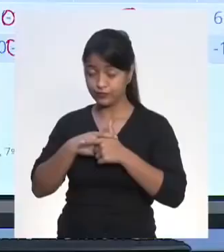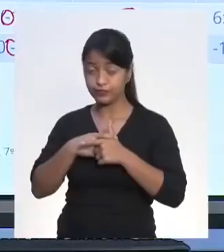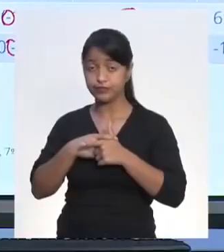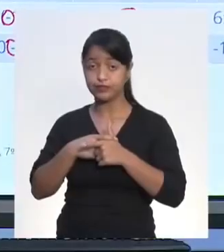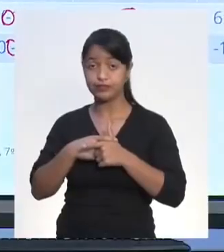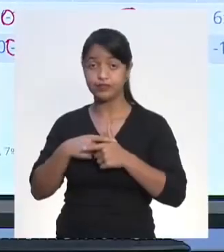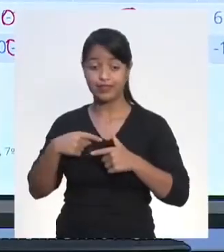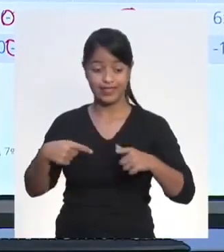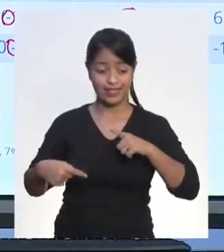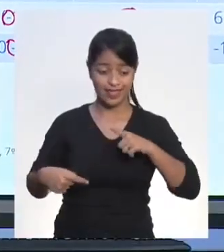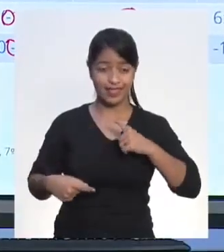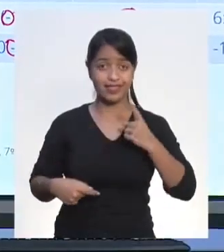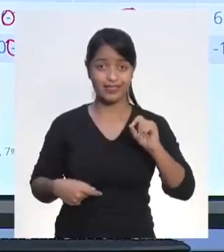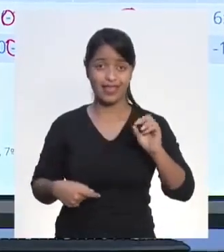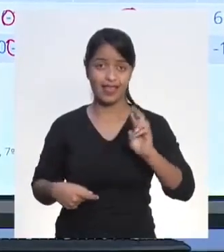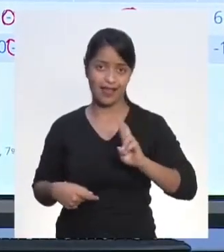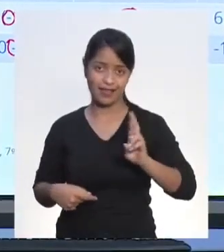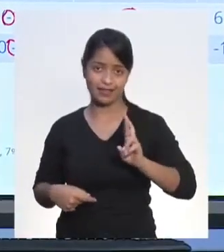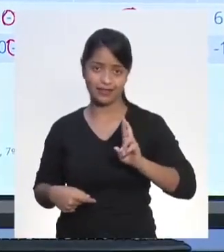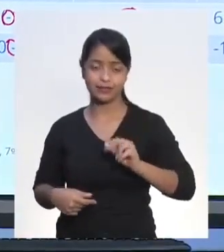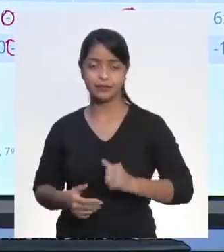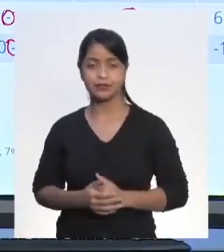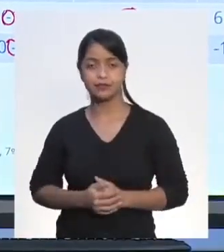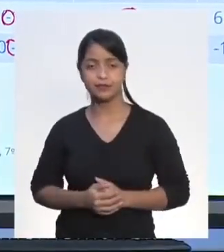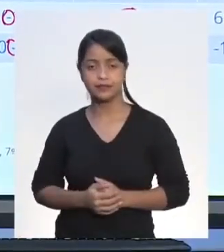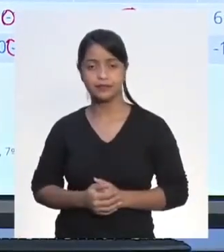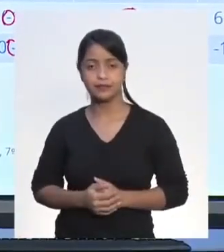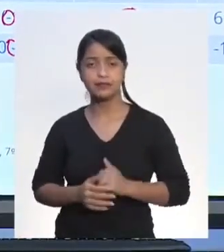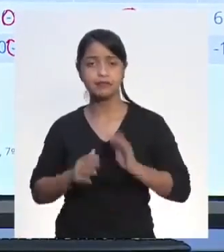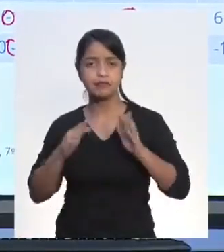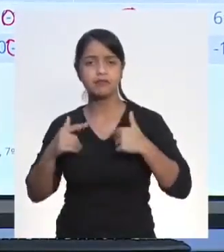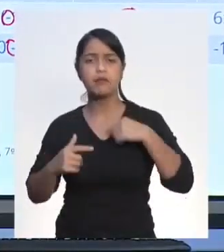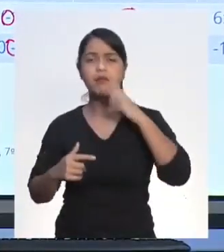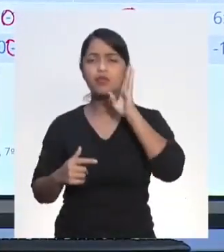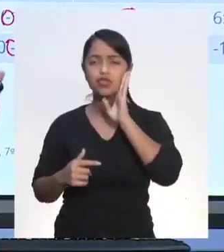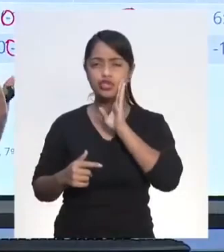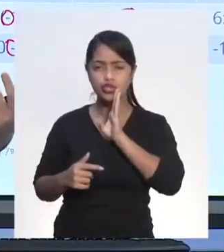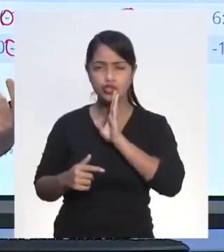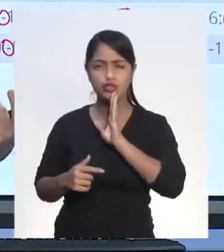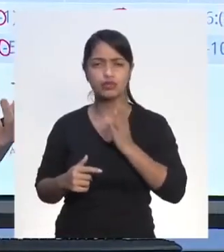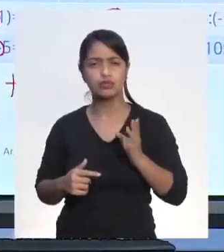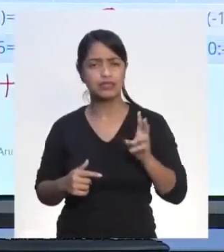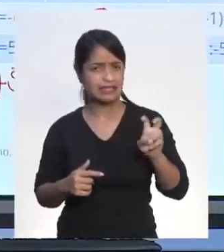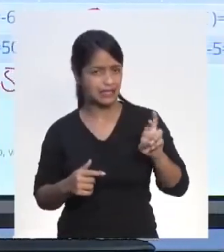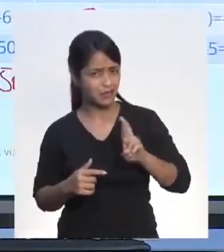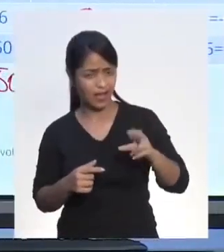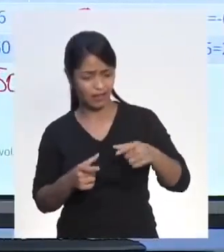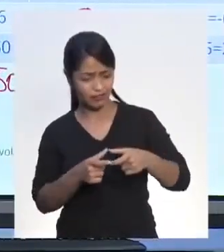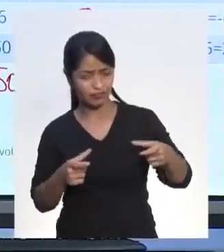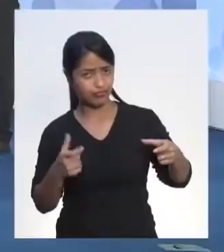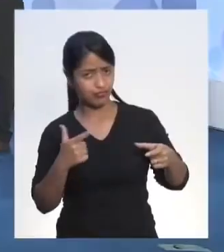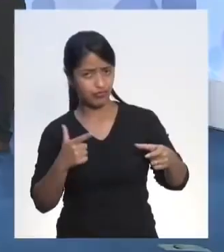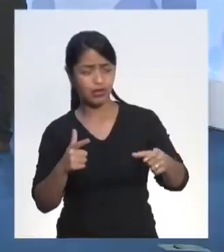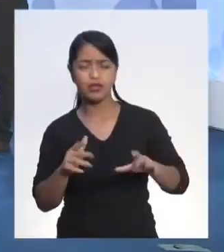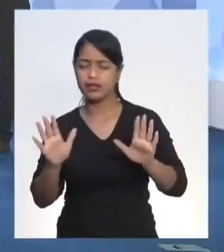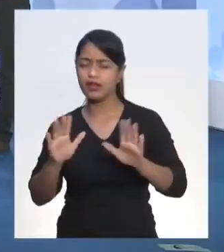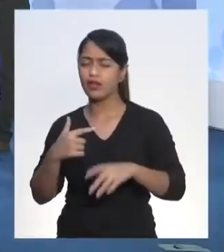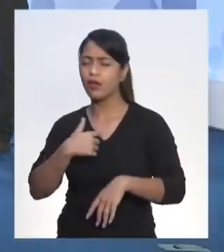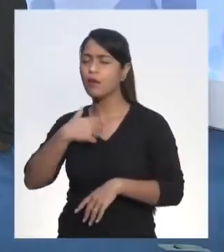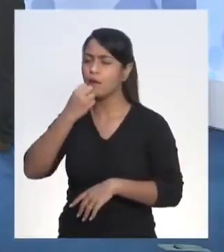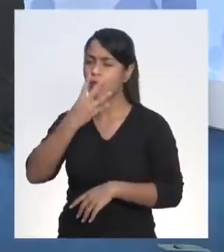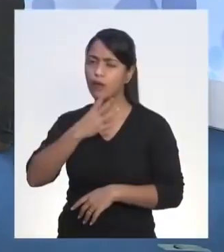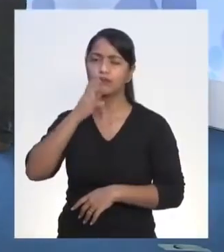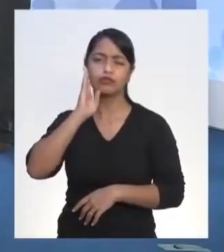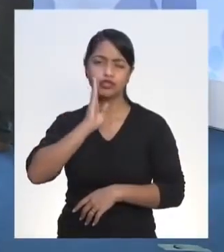tenho 10. Certo. Como eu sou uma boa pessoa... Você não tinha uma nota de 5. Vai lá. Não, eu sou uma boa pessoa, Tá. eu tenho